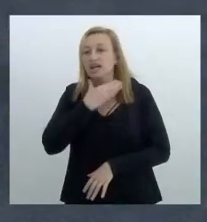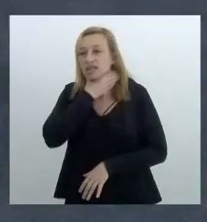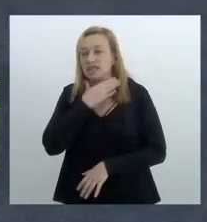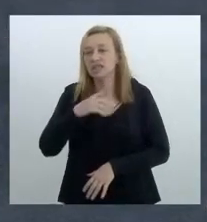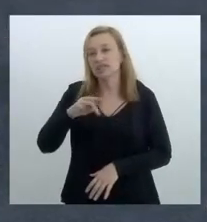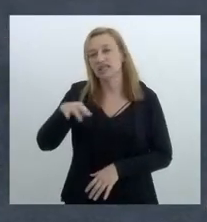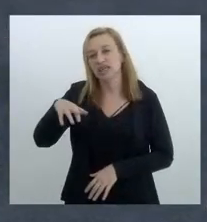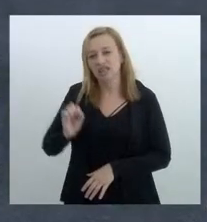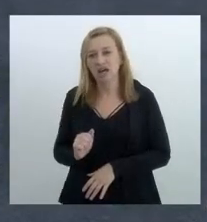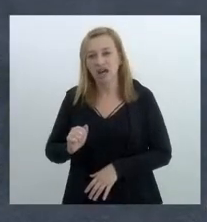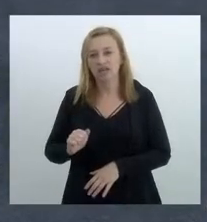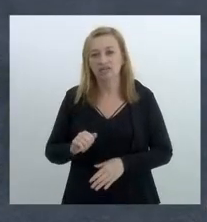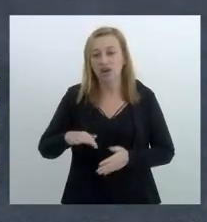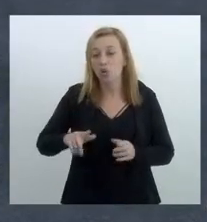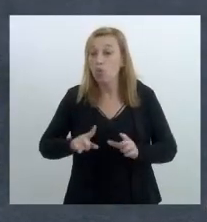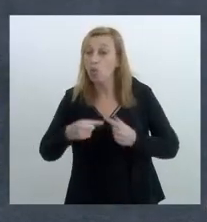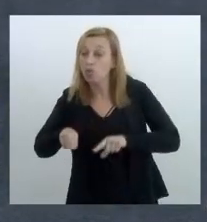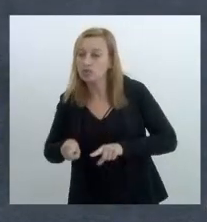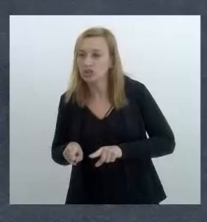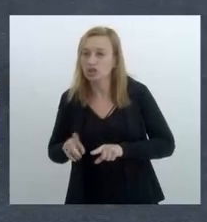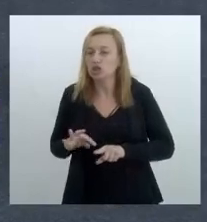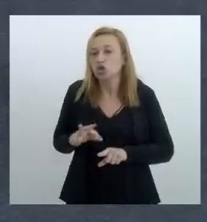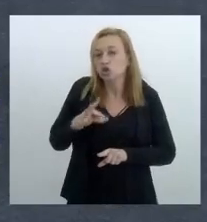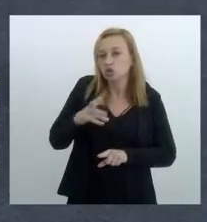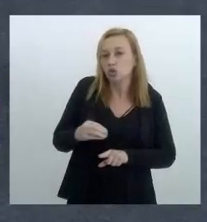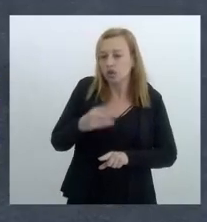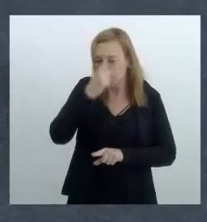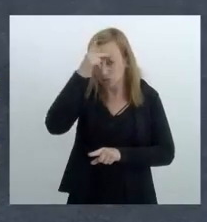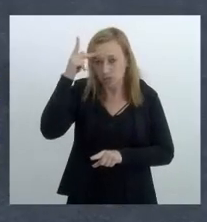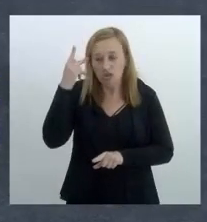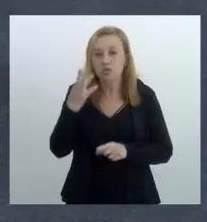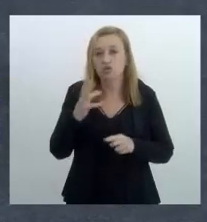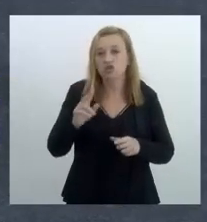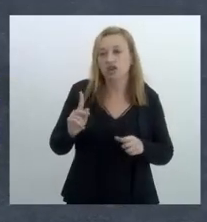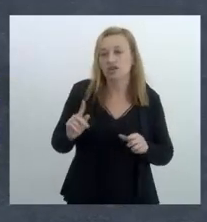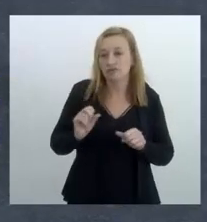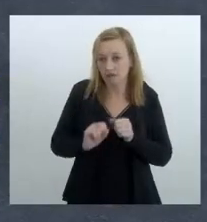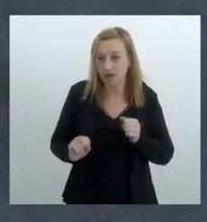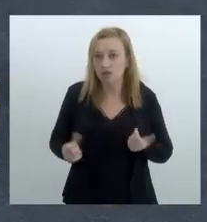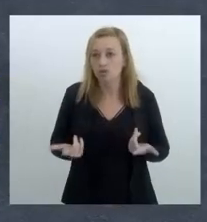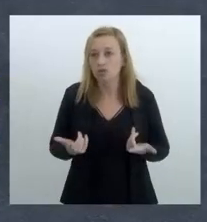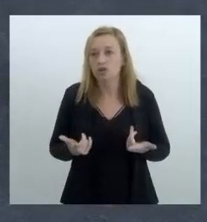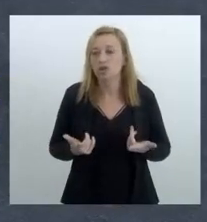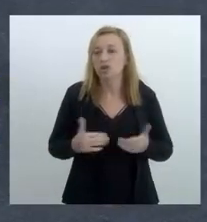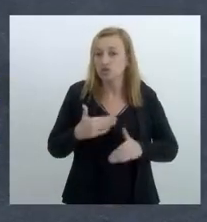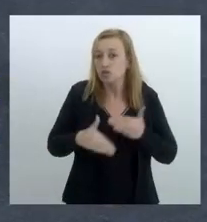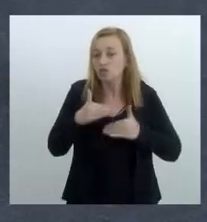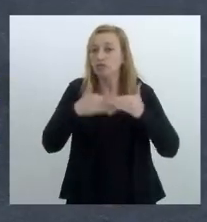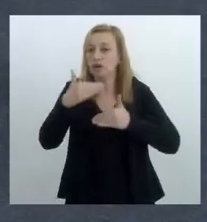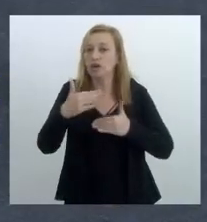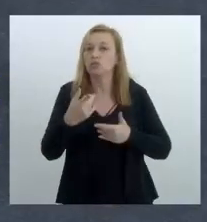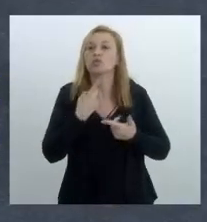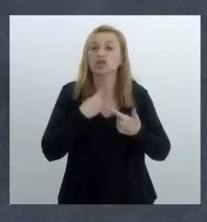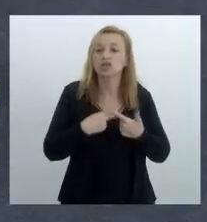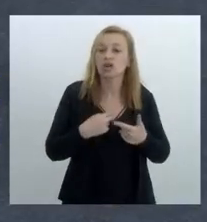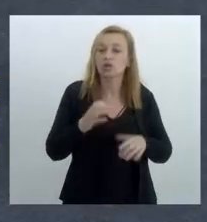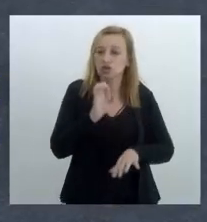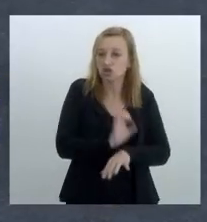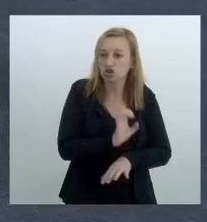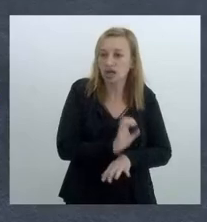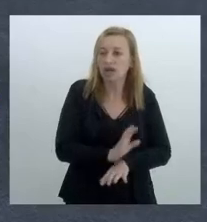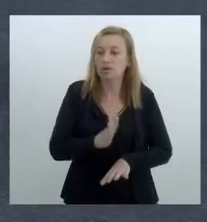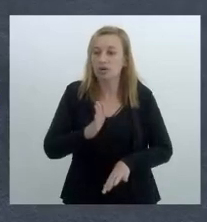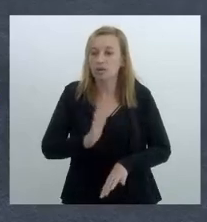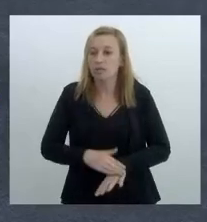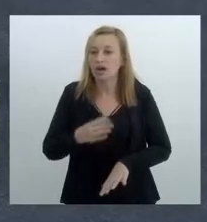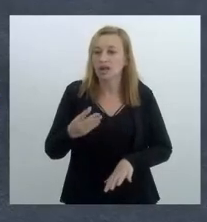vai exatamente na contramão do que todo mundo tem realizado, né? Perspectivas de desenvolvimento, né? Onde o Estado ele está mais